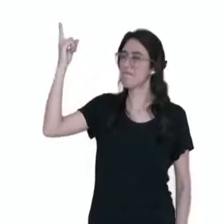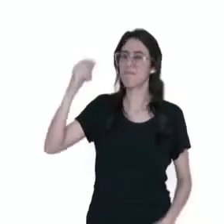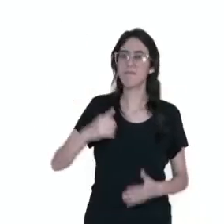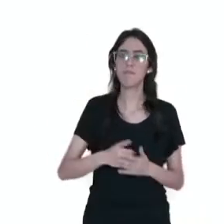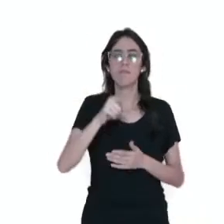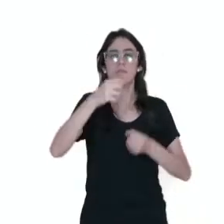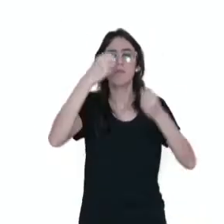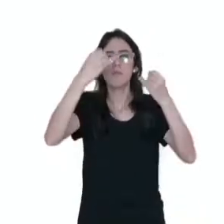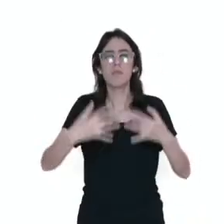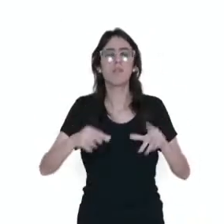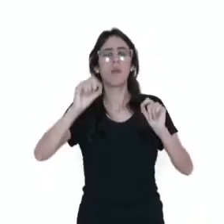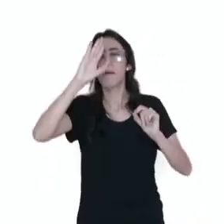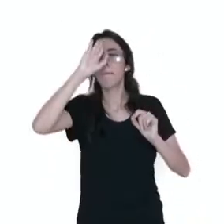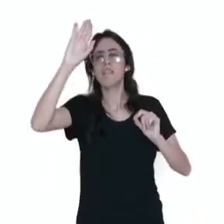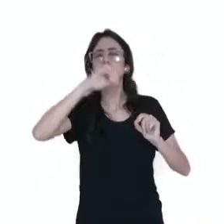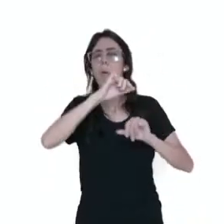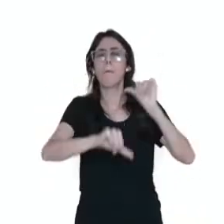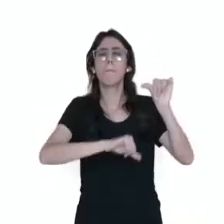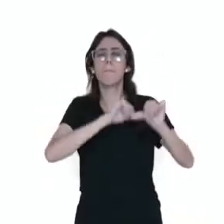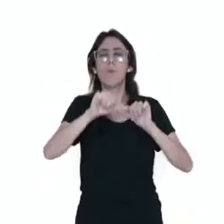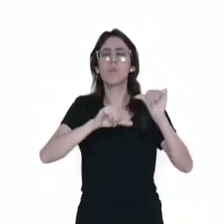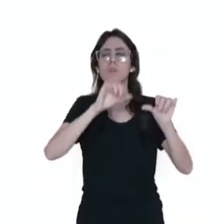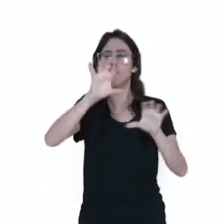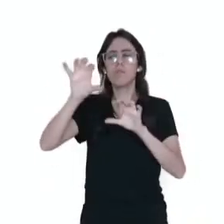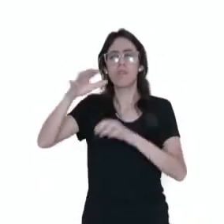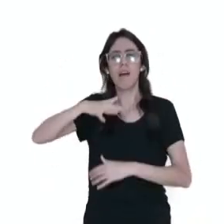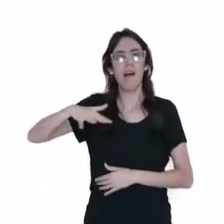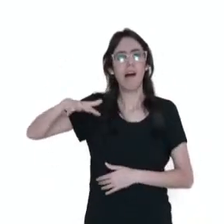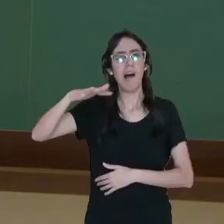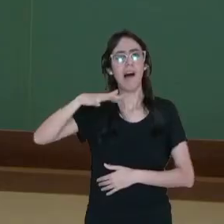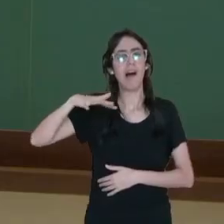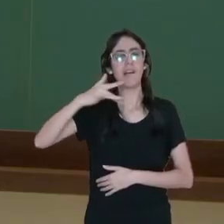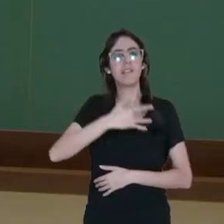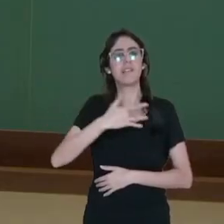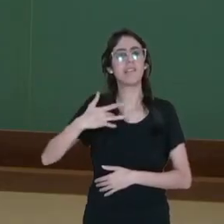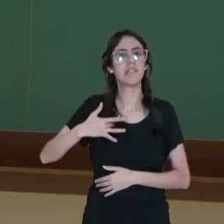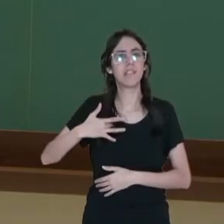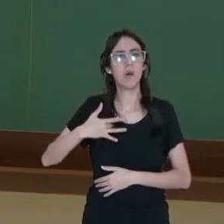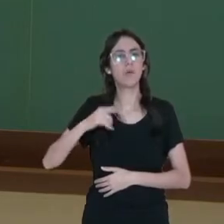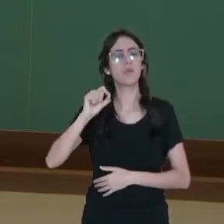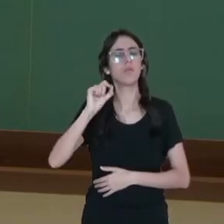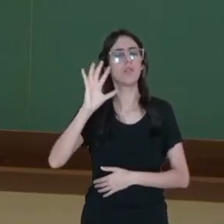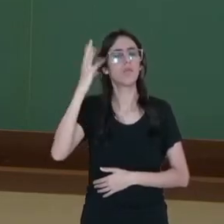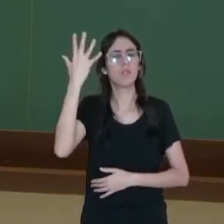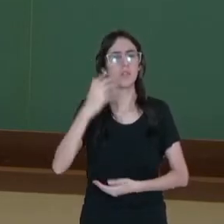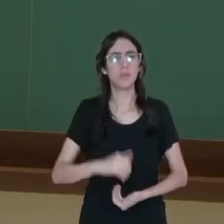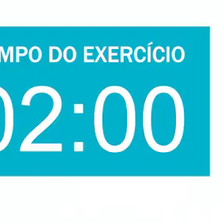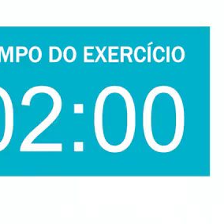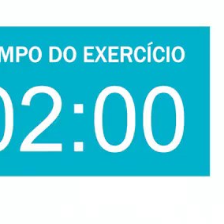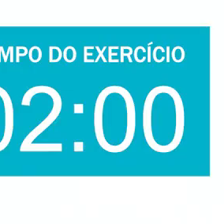Cite as principais mudanças na área da saúde nesse período.